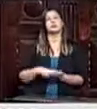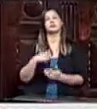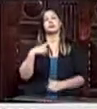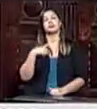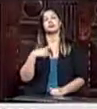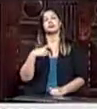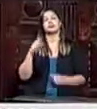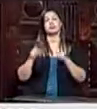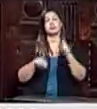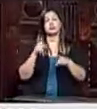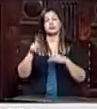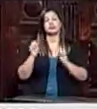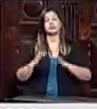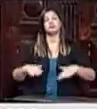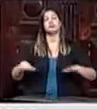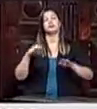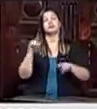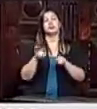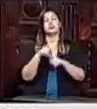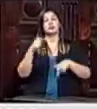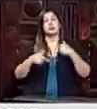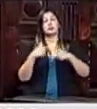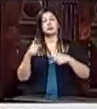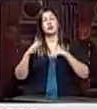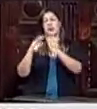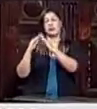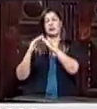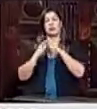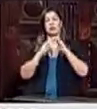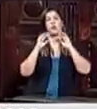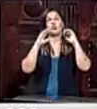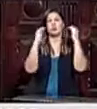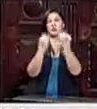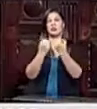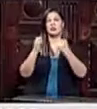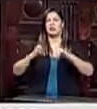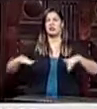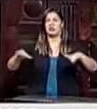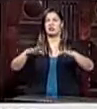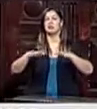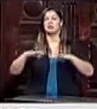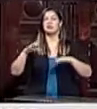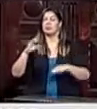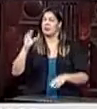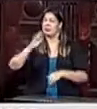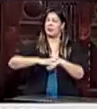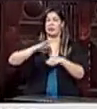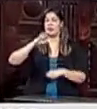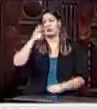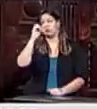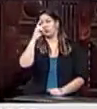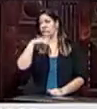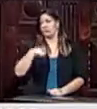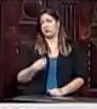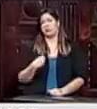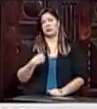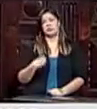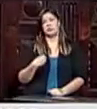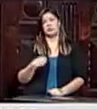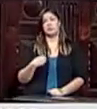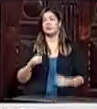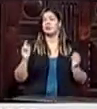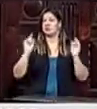povo brasileiro, para os trabalhadores, para os moradores das comunidades populares, está cada vez mais difícil, cada vez com